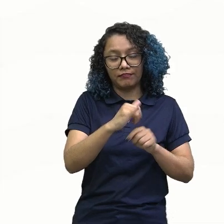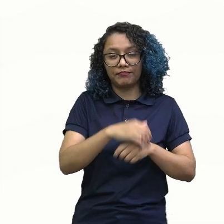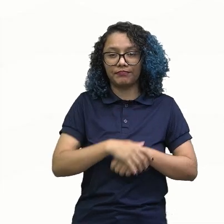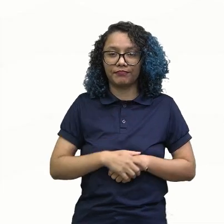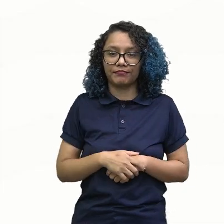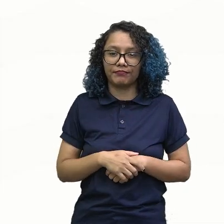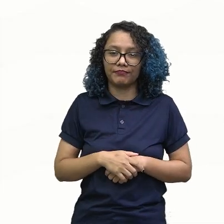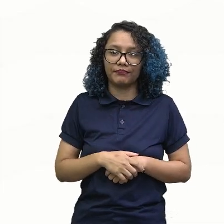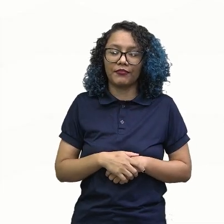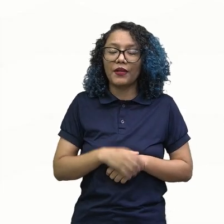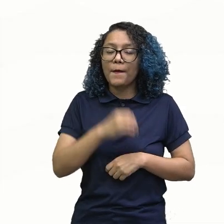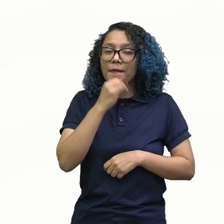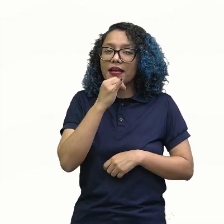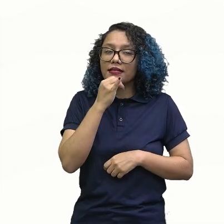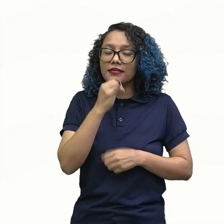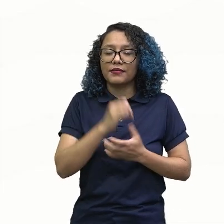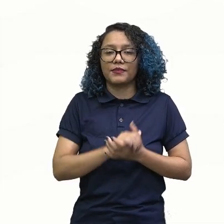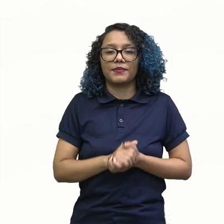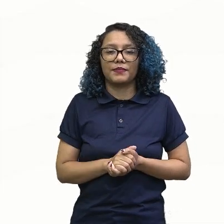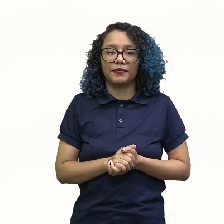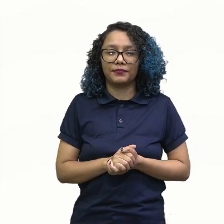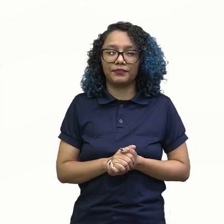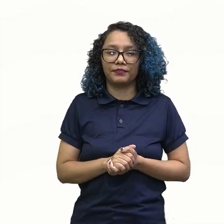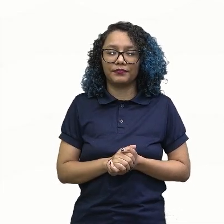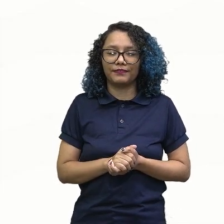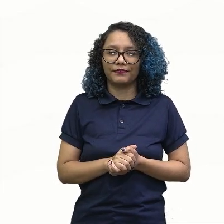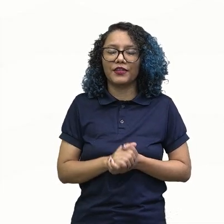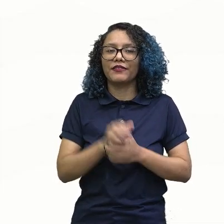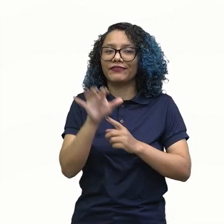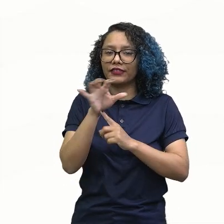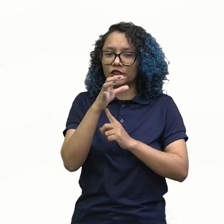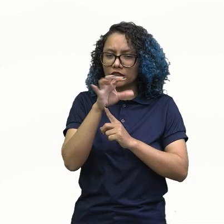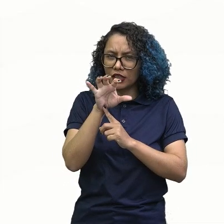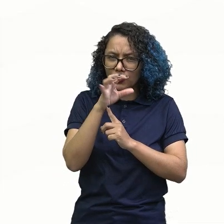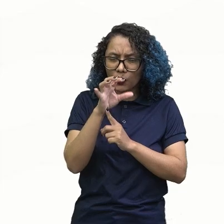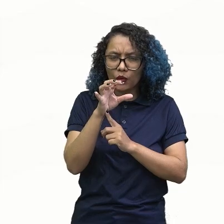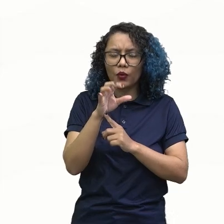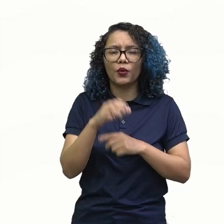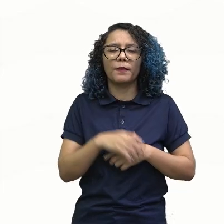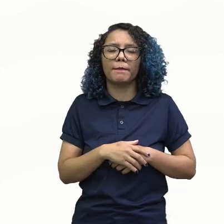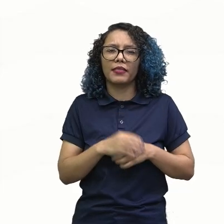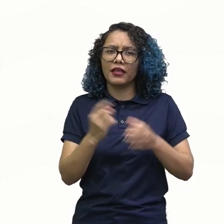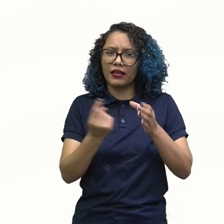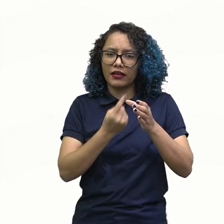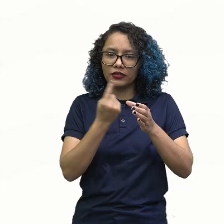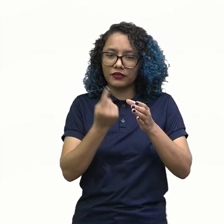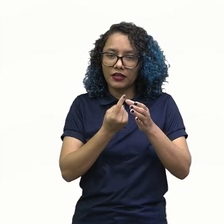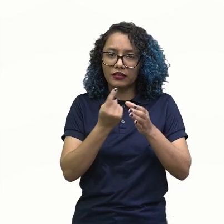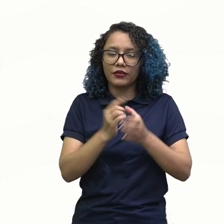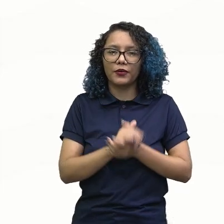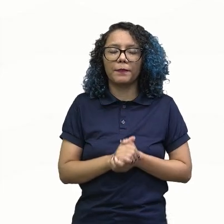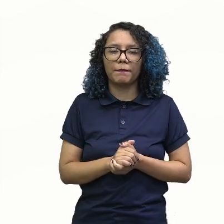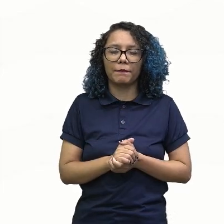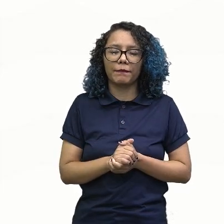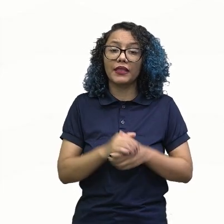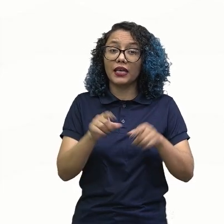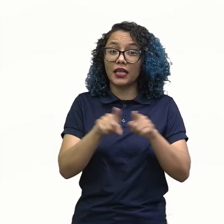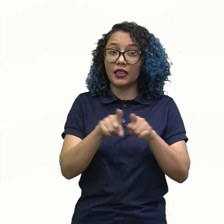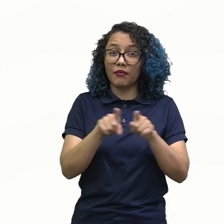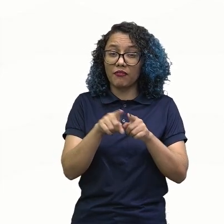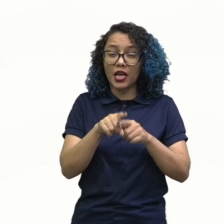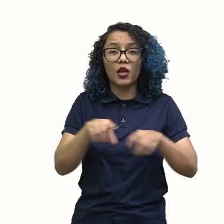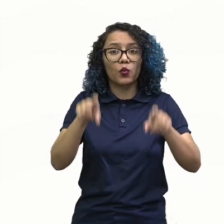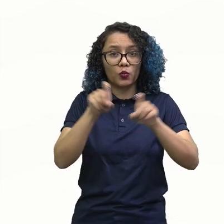energia, como, por exemplo, os ventiladores, os liquidificadores e também